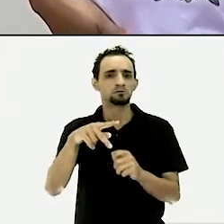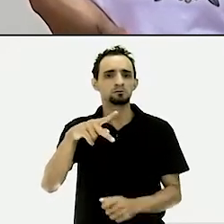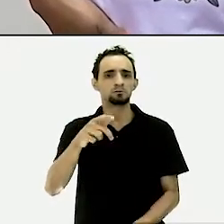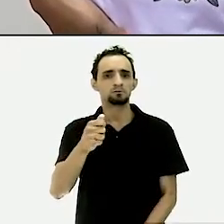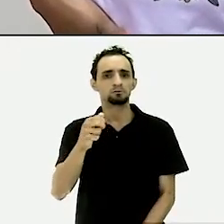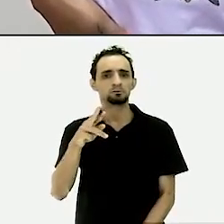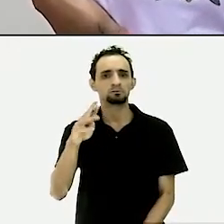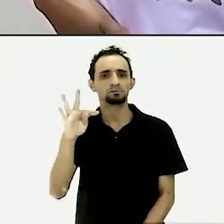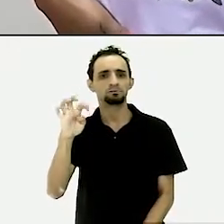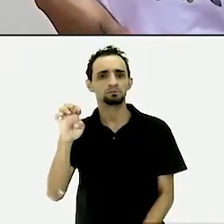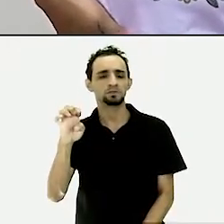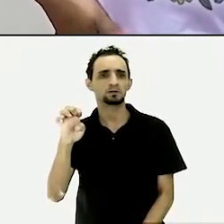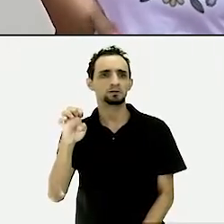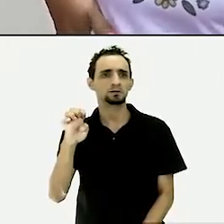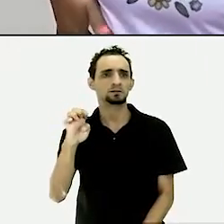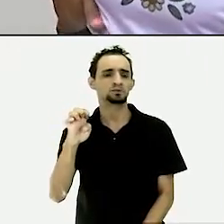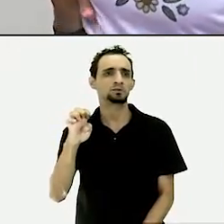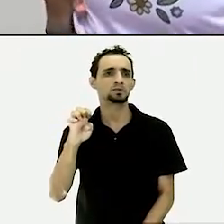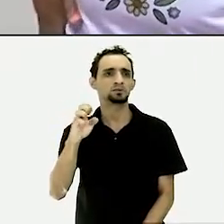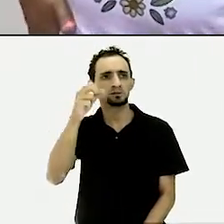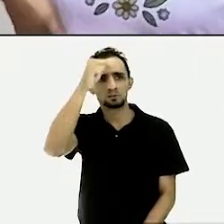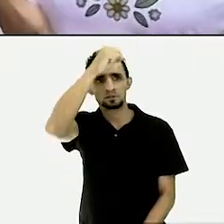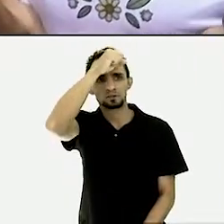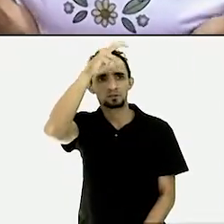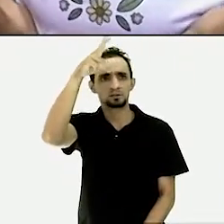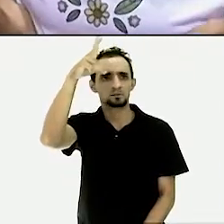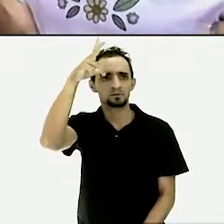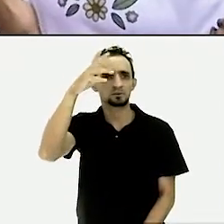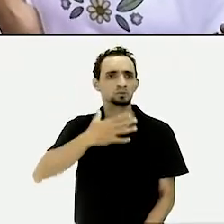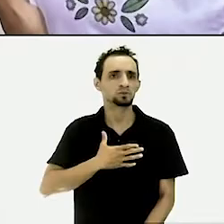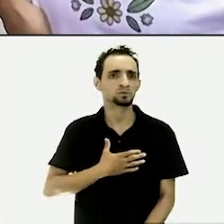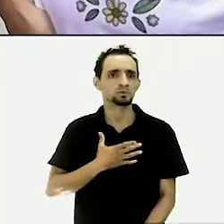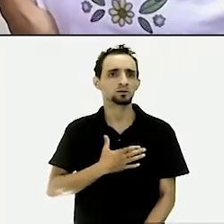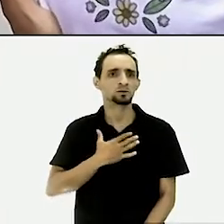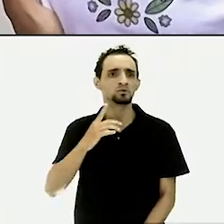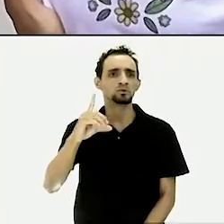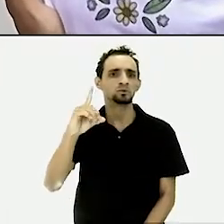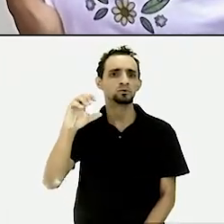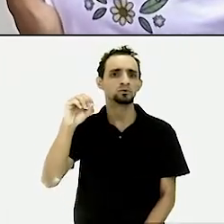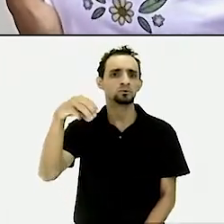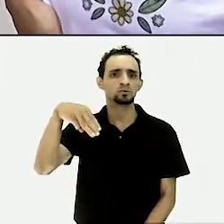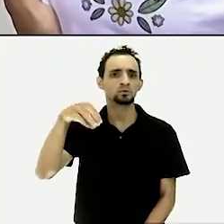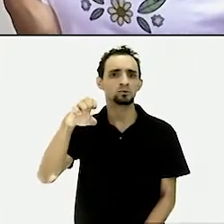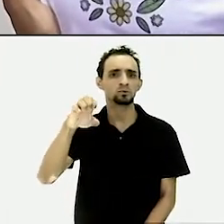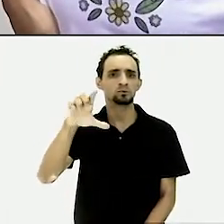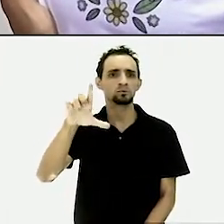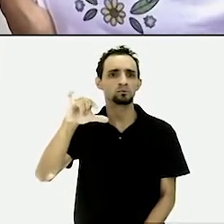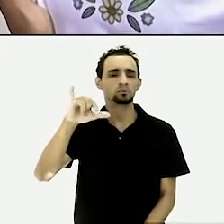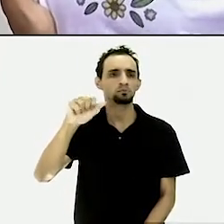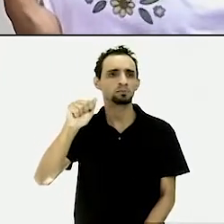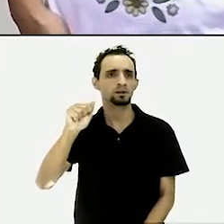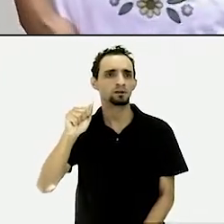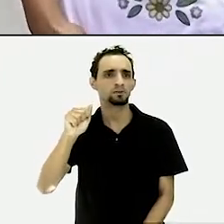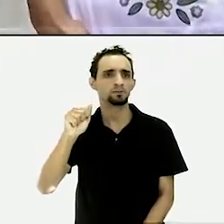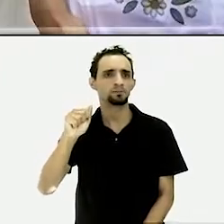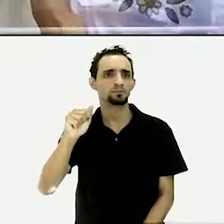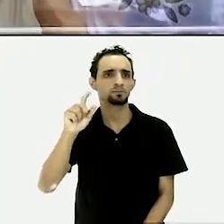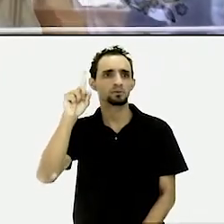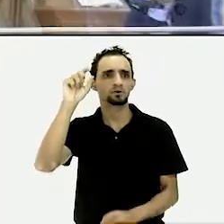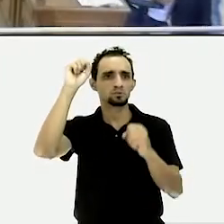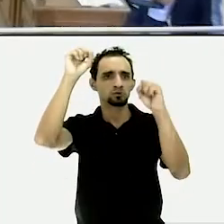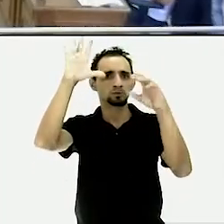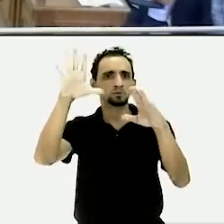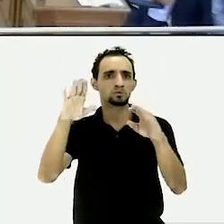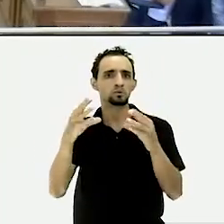nosso amigo, tá? Obrigada. E o nosso respeito ao CAPS e a todos os seus funcionários. Que Deus os abençoe, tá? Obrigado.